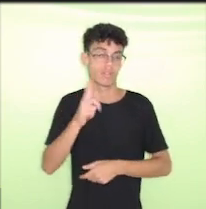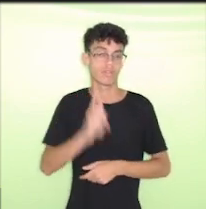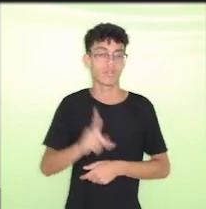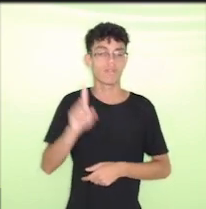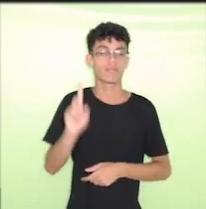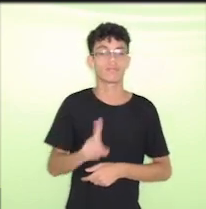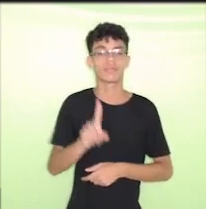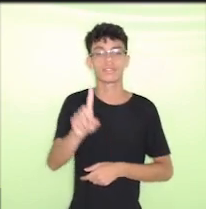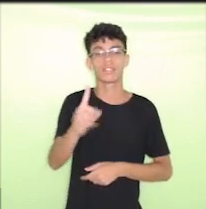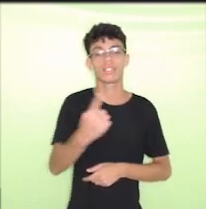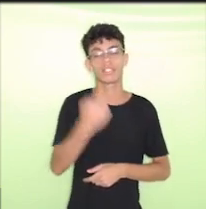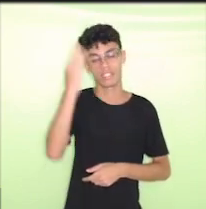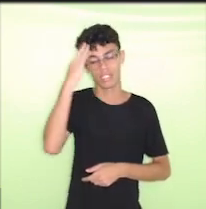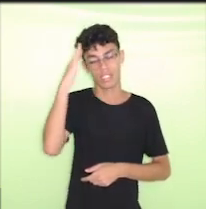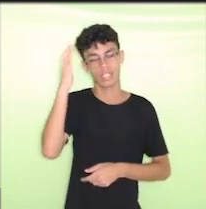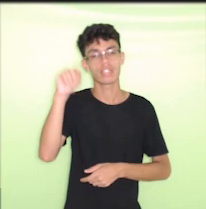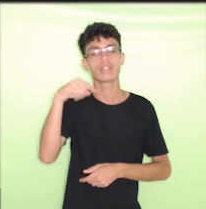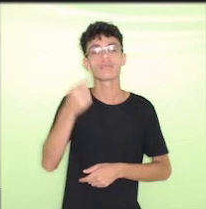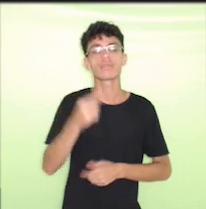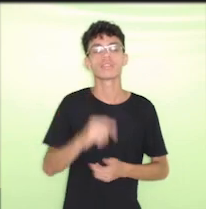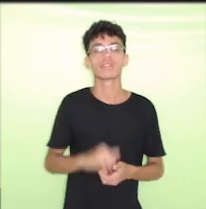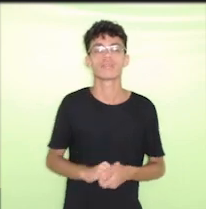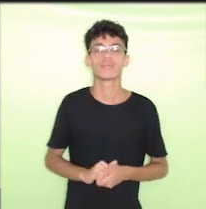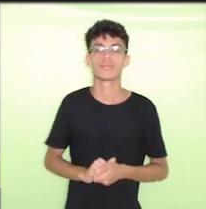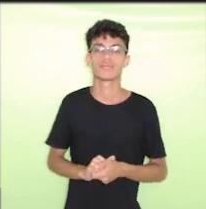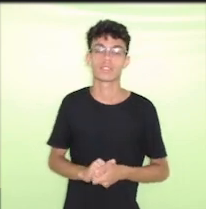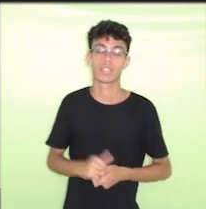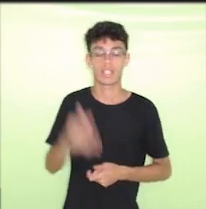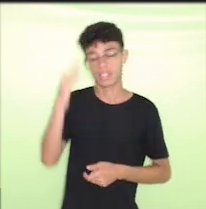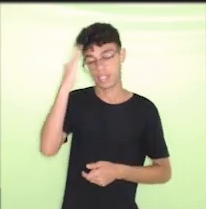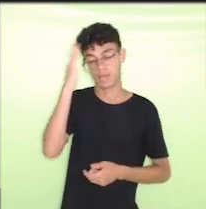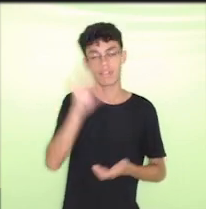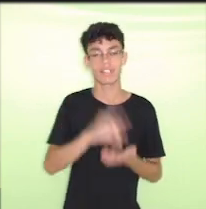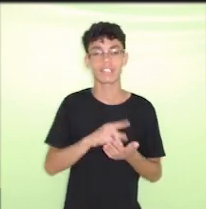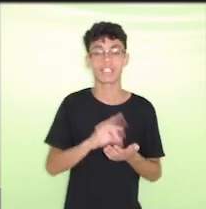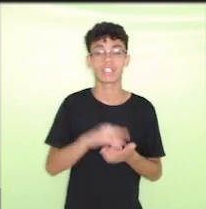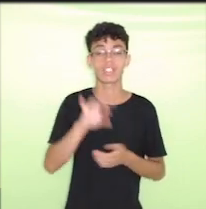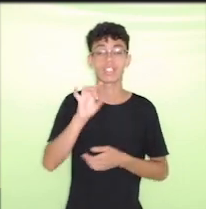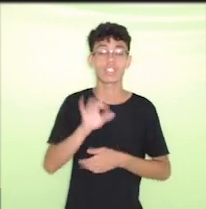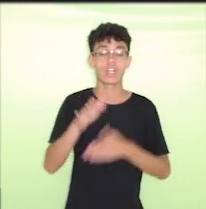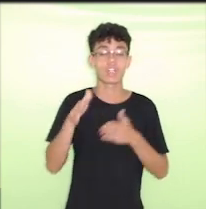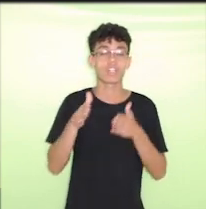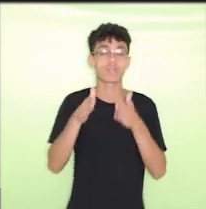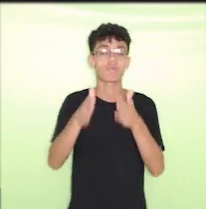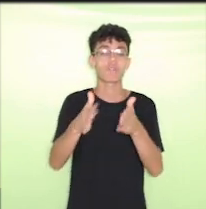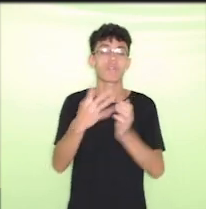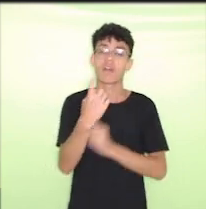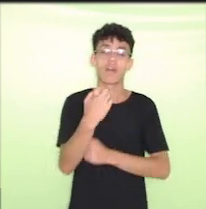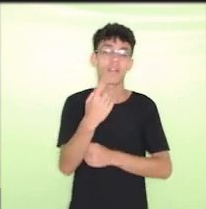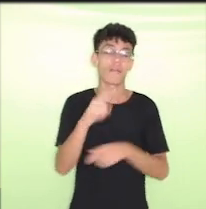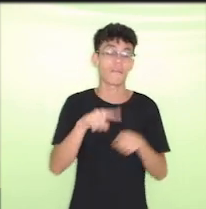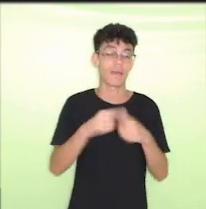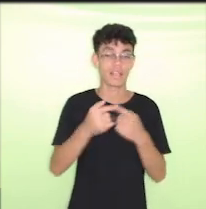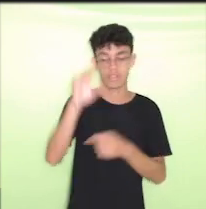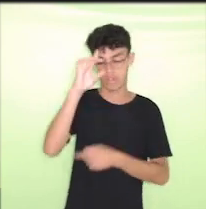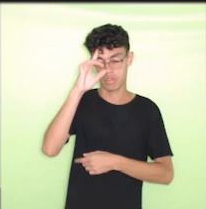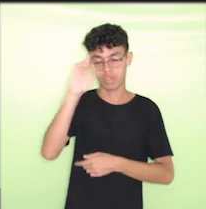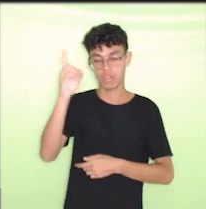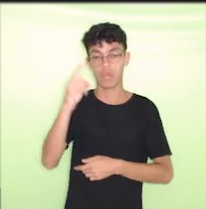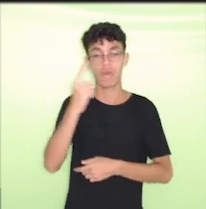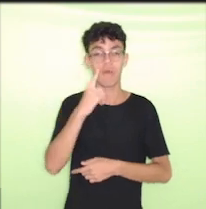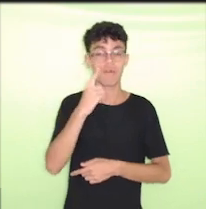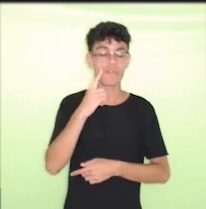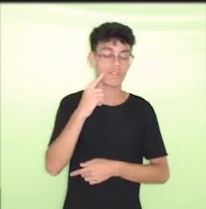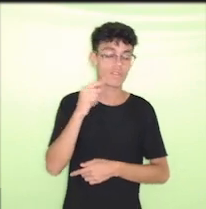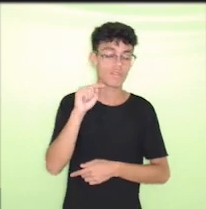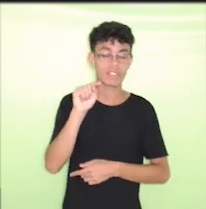vez. Sei, sei. E depois? Sabe, a verdade é que elas só podiam fazer esse caminho. Mas um dia, o vigia